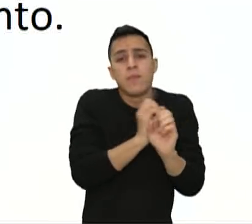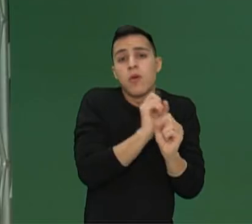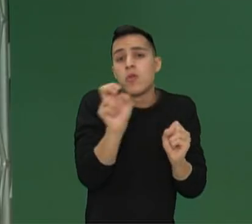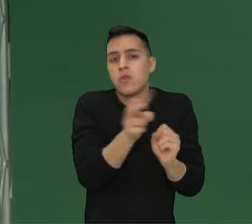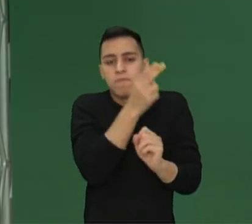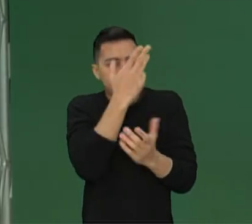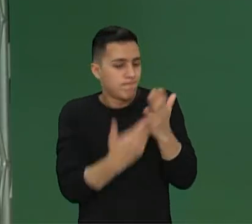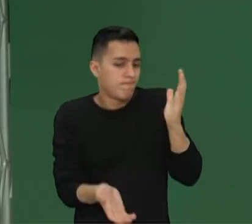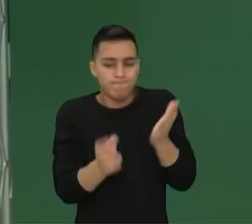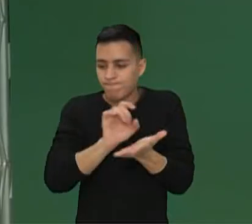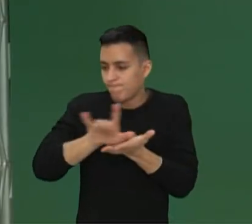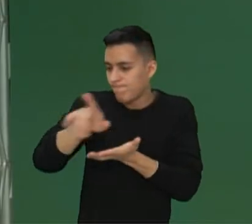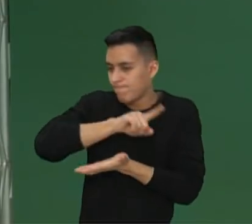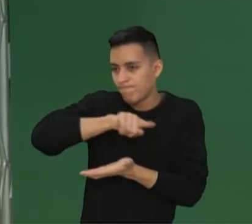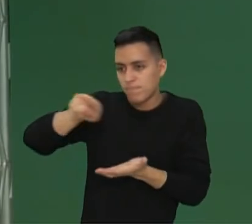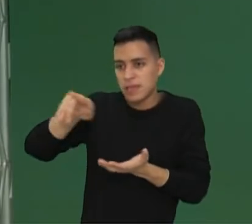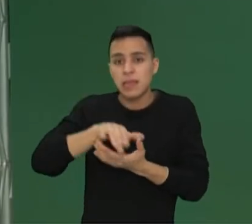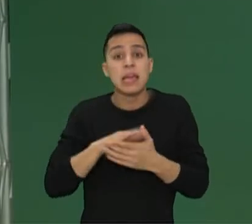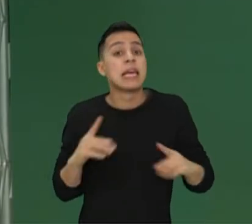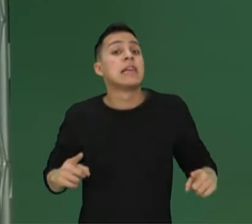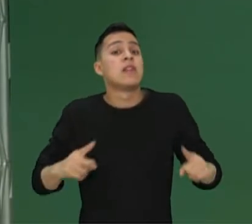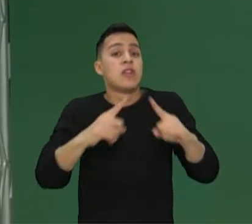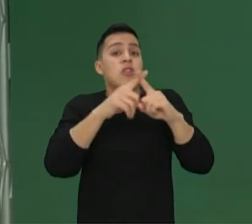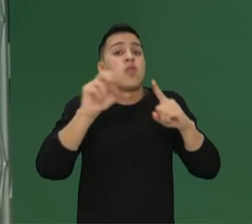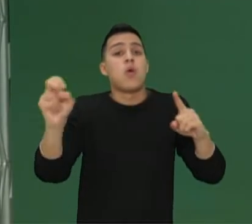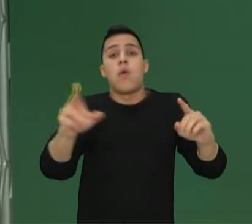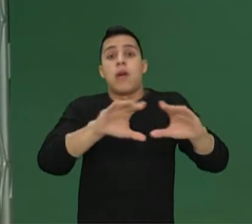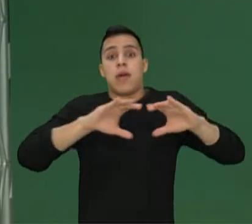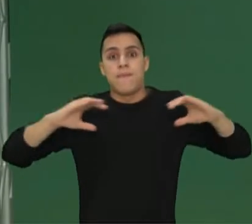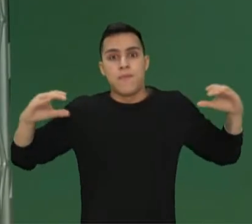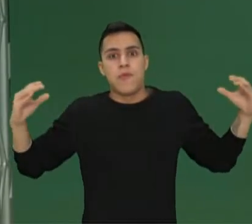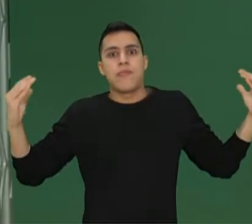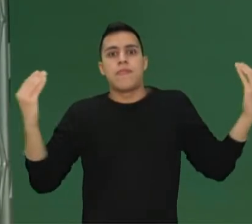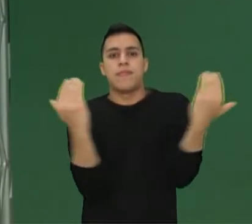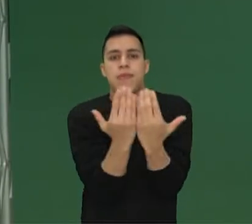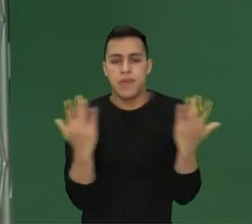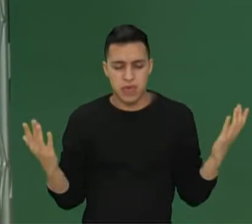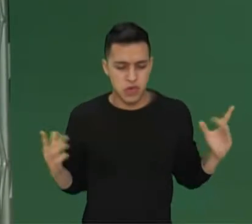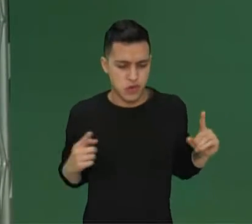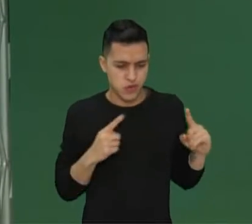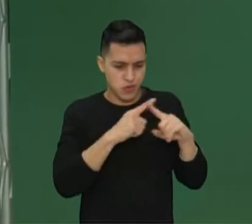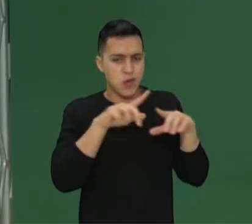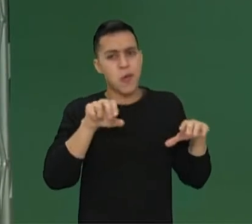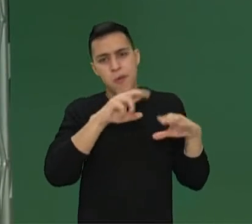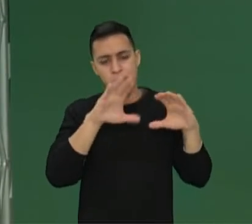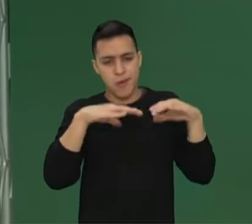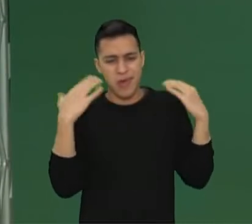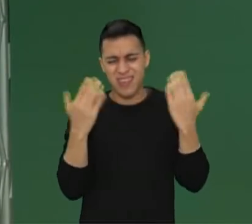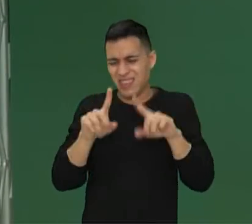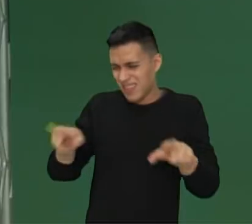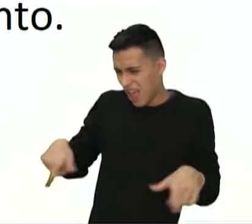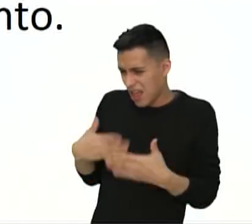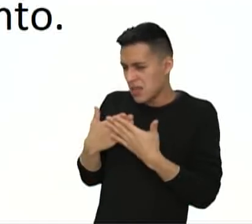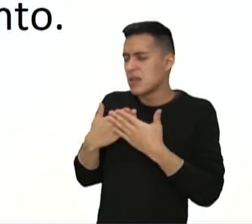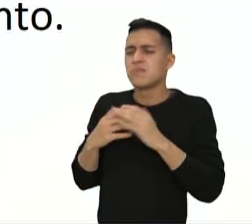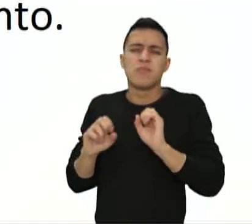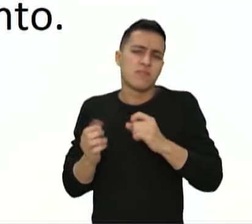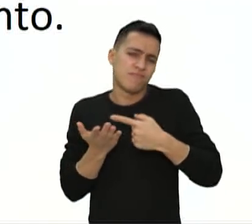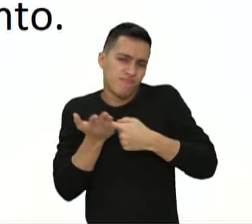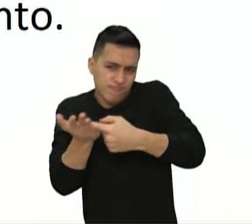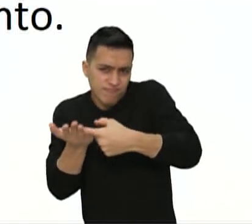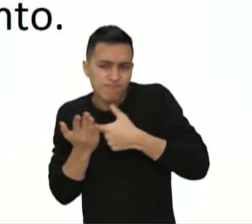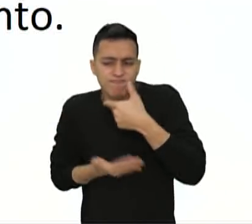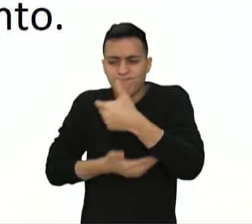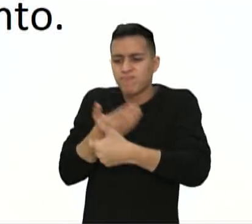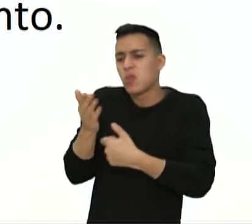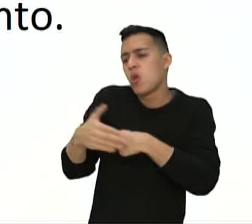a desclassificação. Isso em torneios ou em campeonatos, eu já falei isso, né? Torneios ou campeonatos. Em sala de aula a gente pode ter um acordo